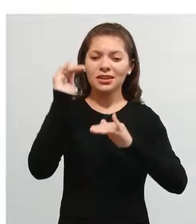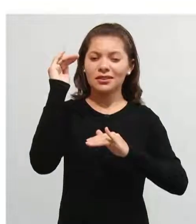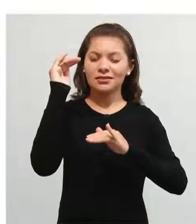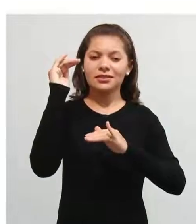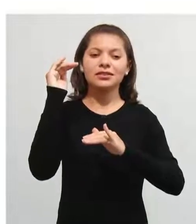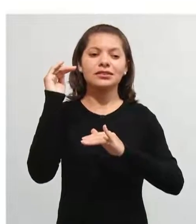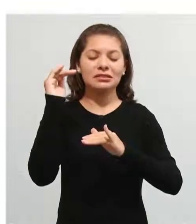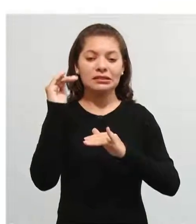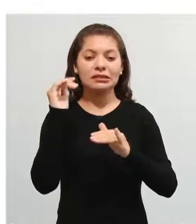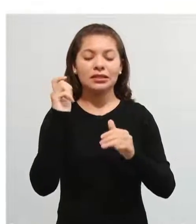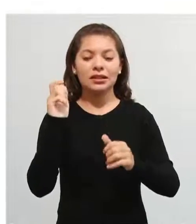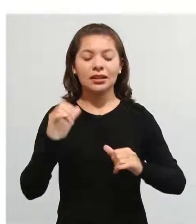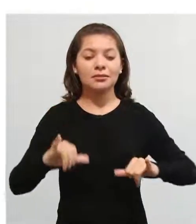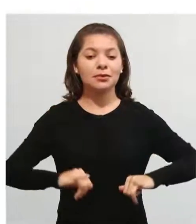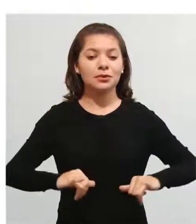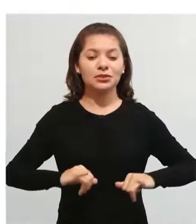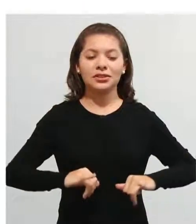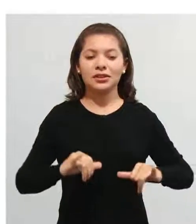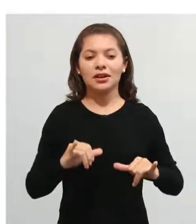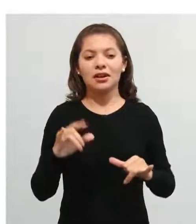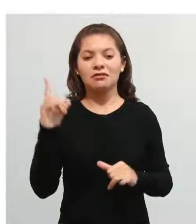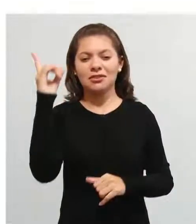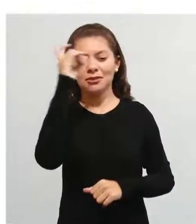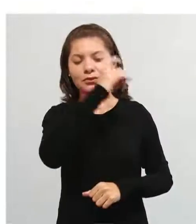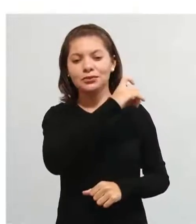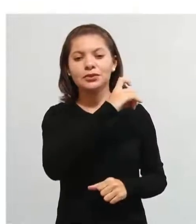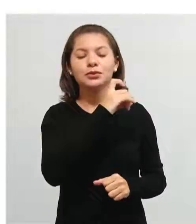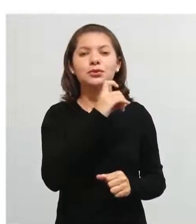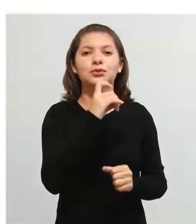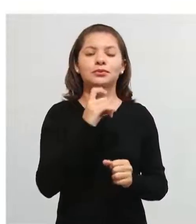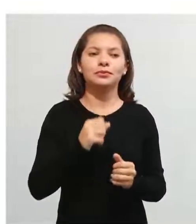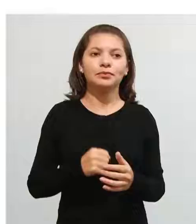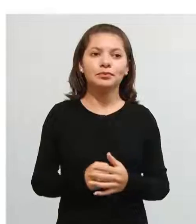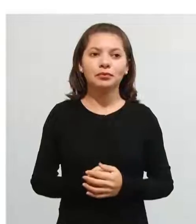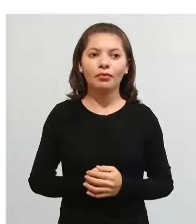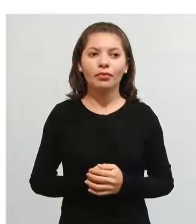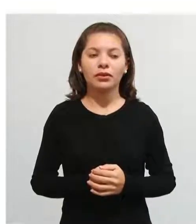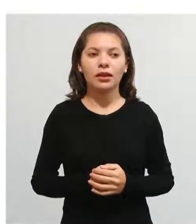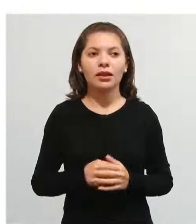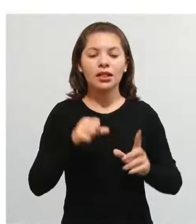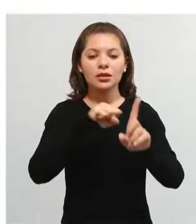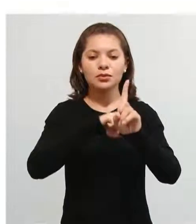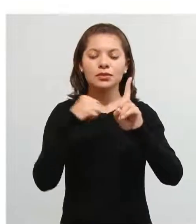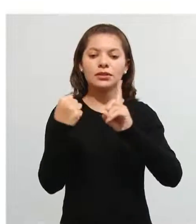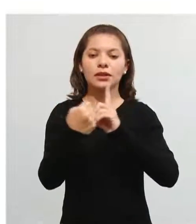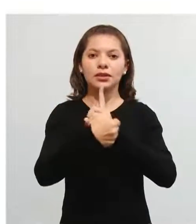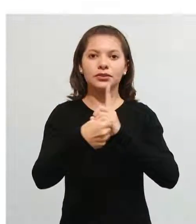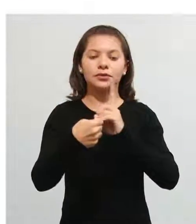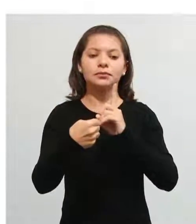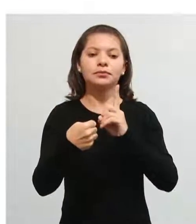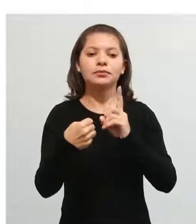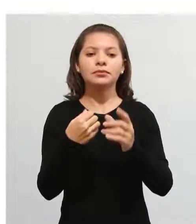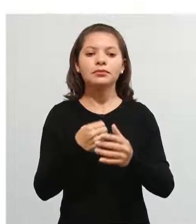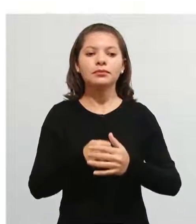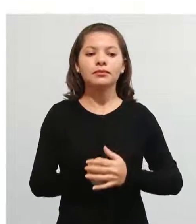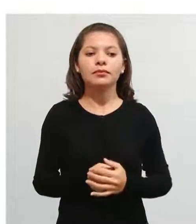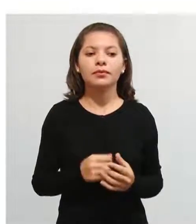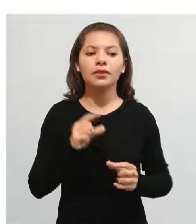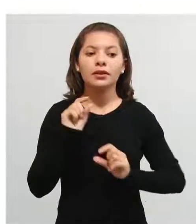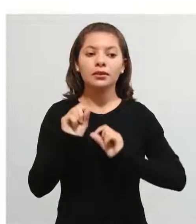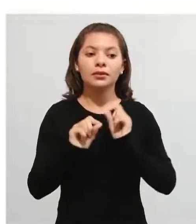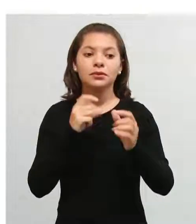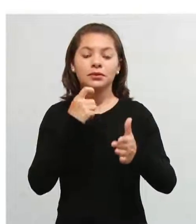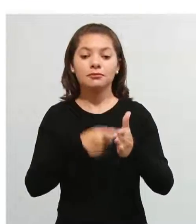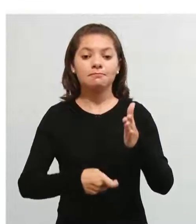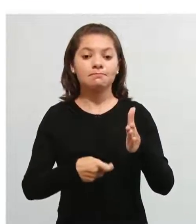valor da moeda e ocasionavam diversos transtornos na sociedade. E essa grave inflação também acabava por repercutir na seara tributária,